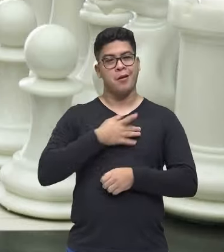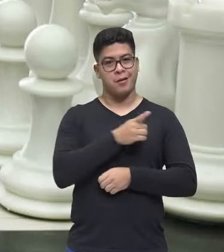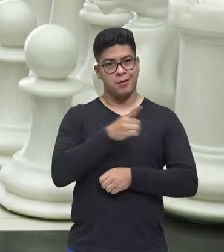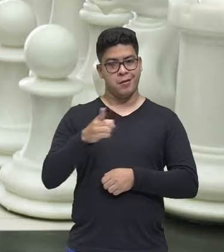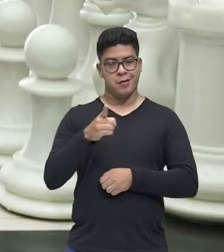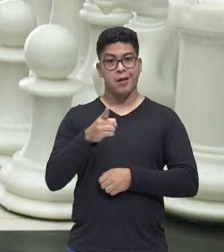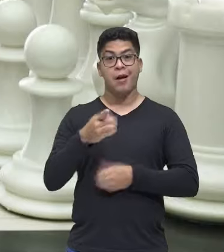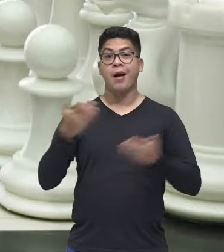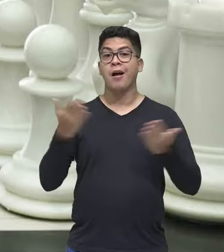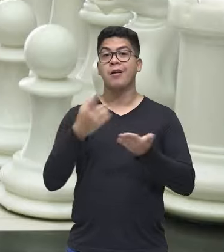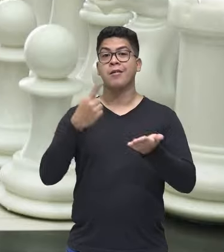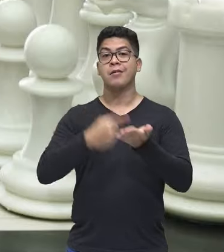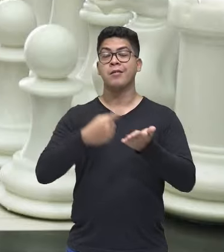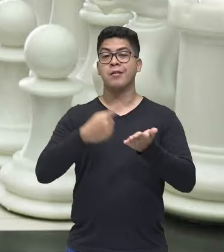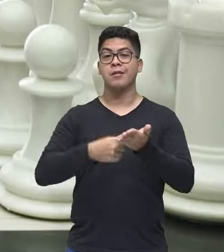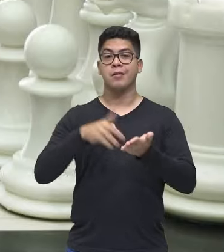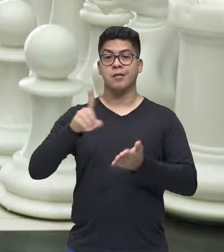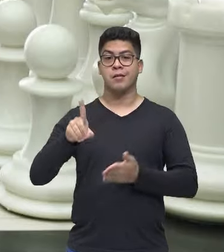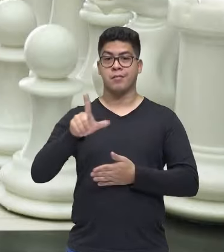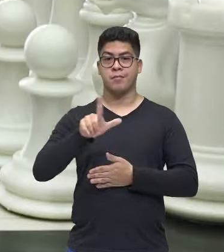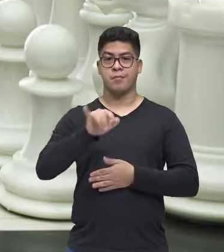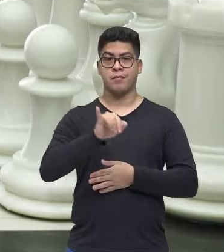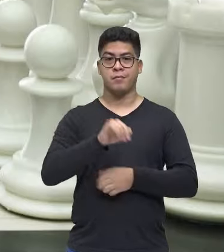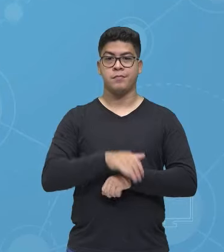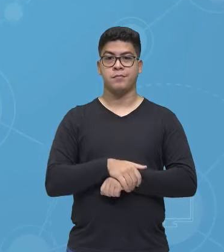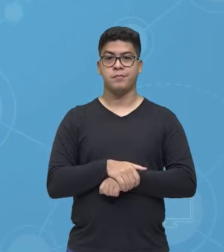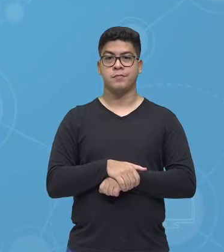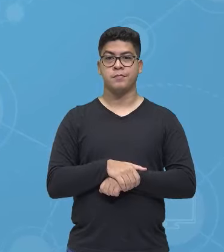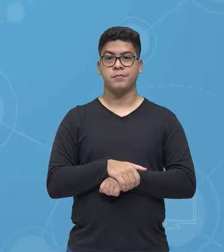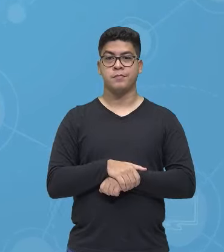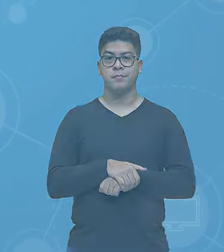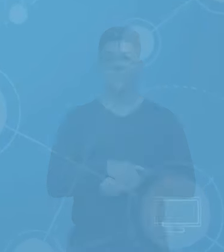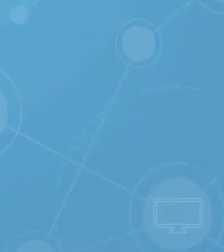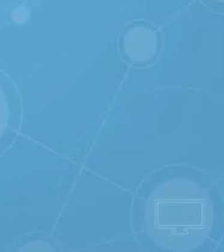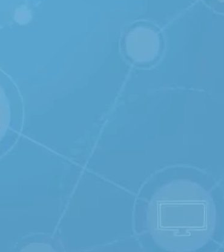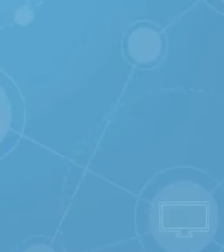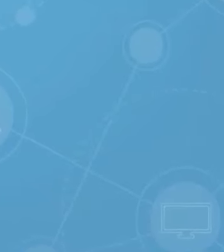convido a todos vocês à dinâmica local interativa.